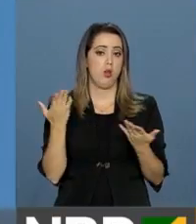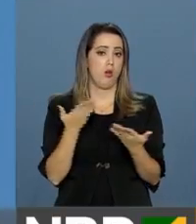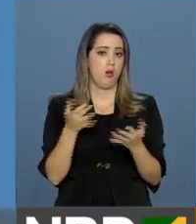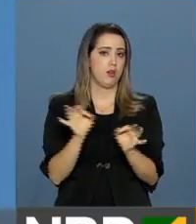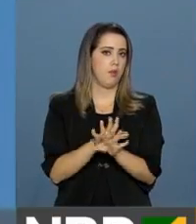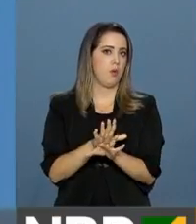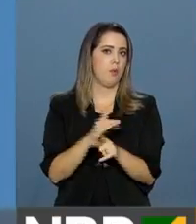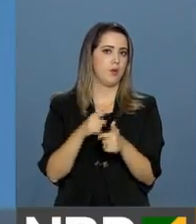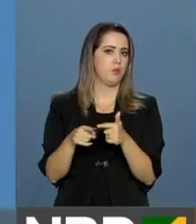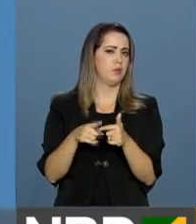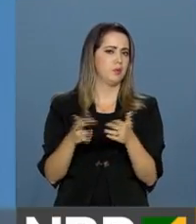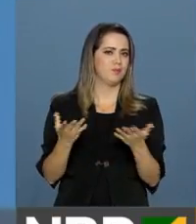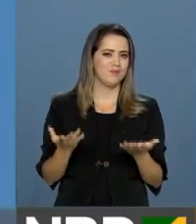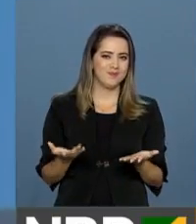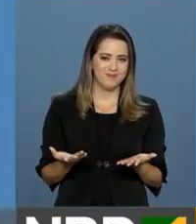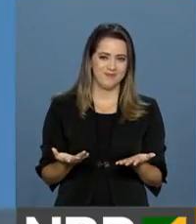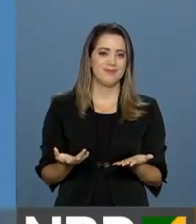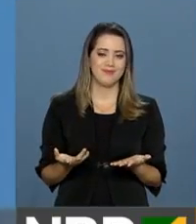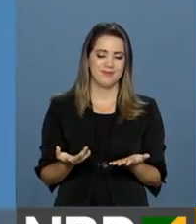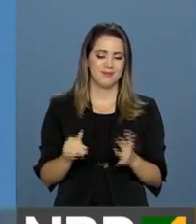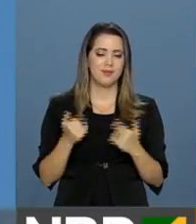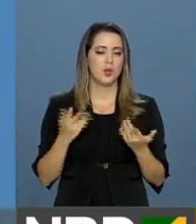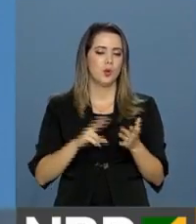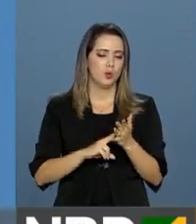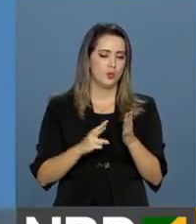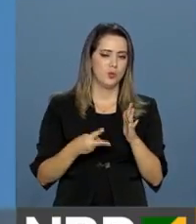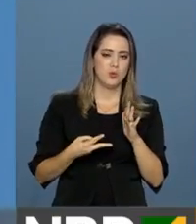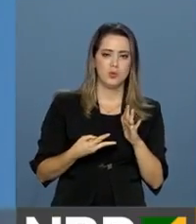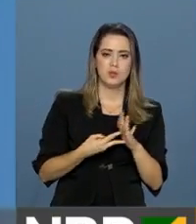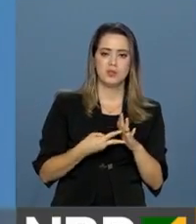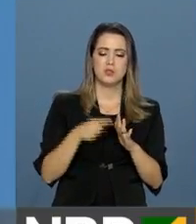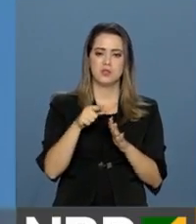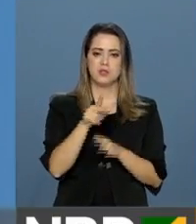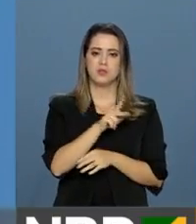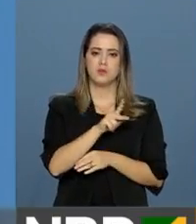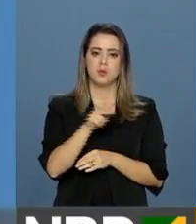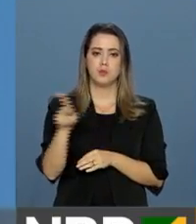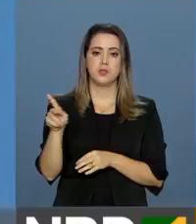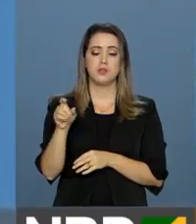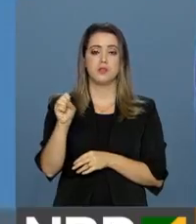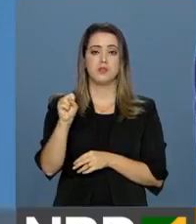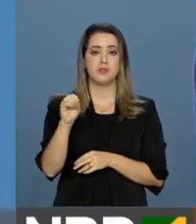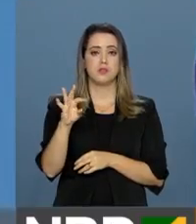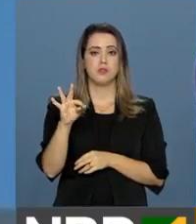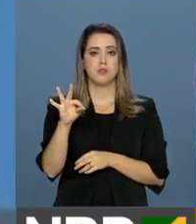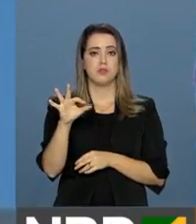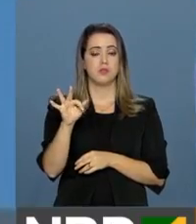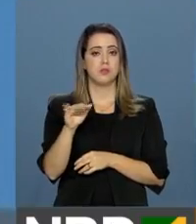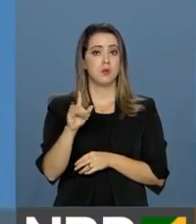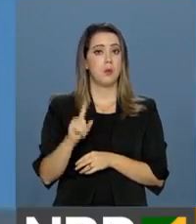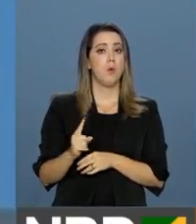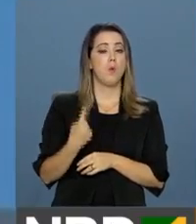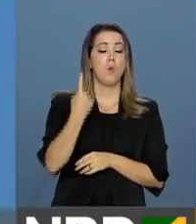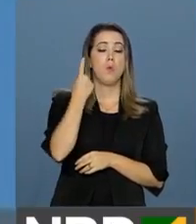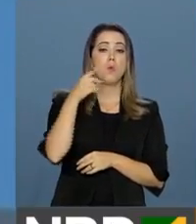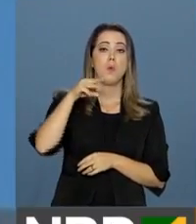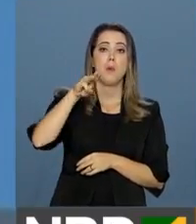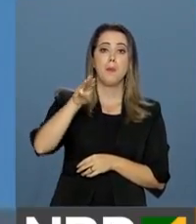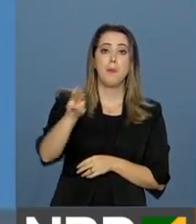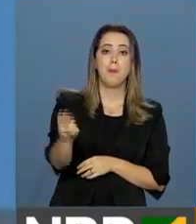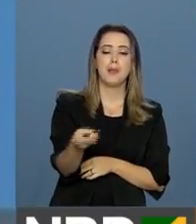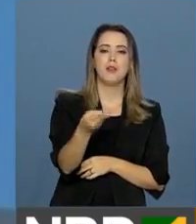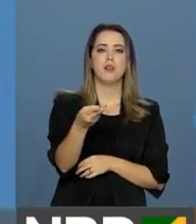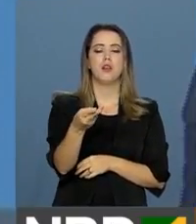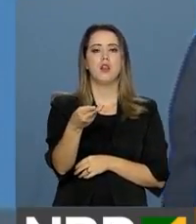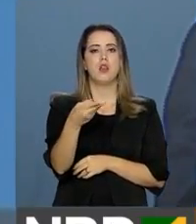resolveu isto significou me disse à senhora presidente cerca de um milhão e 200 mil processos a